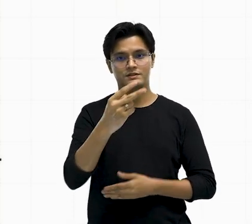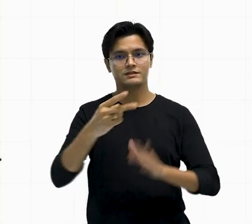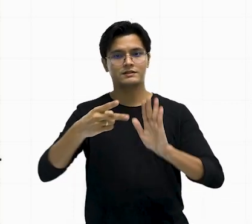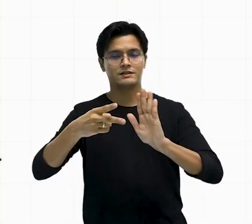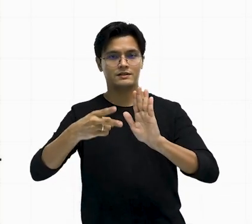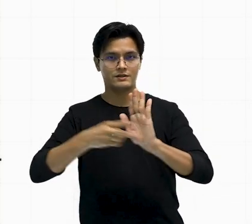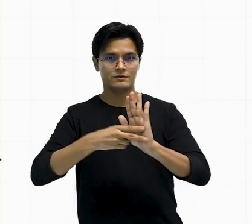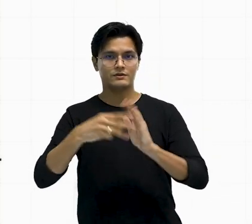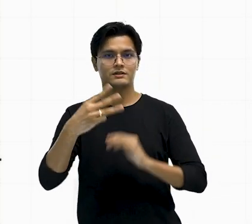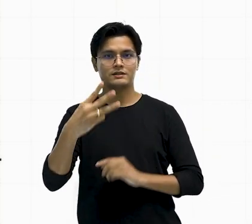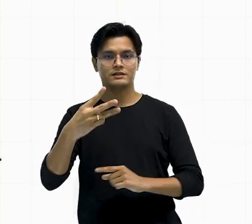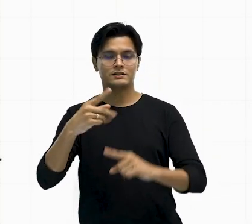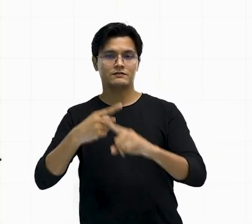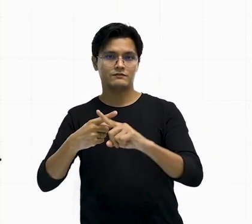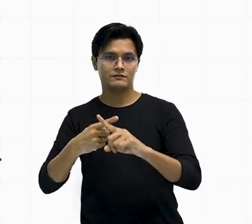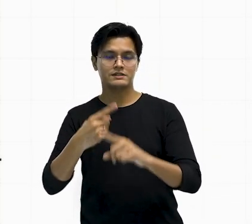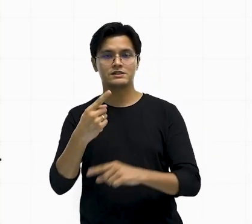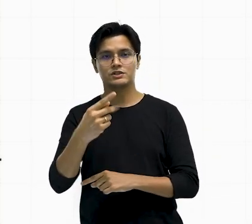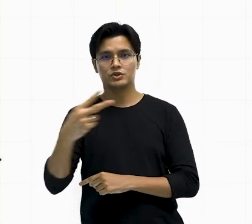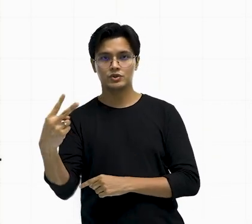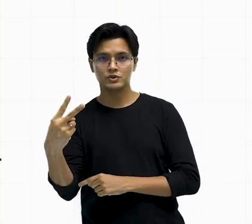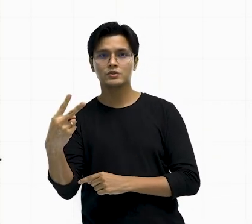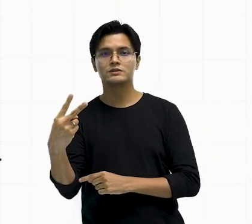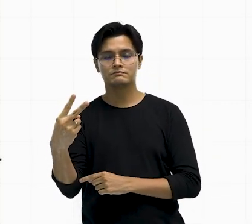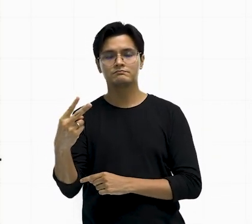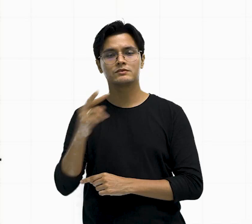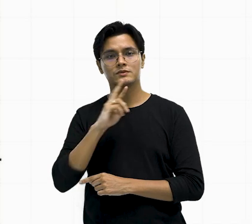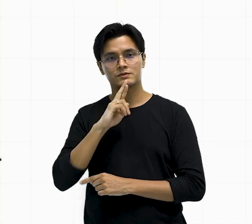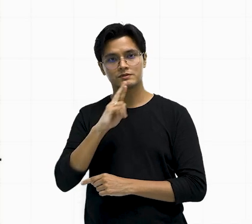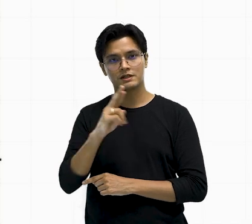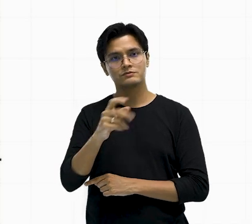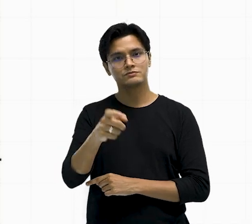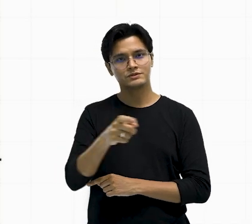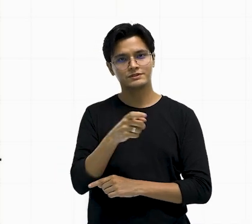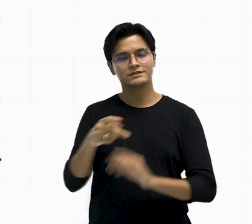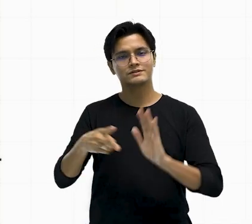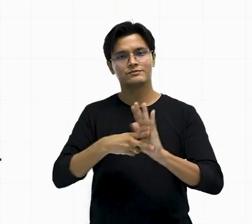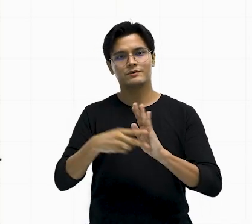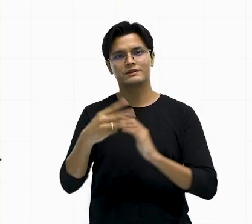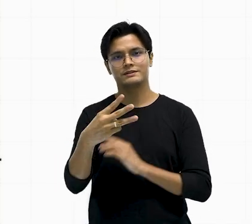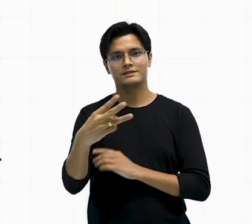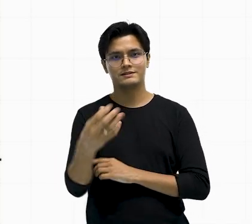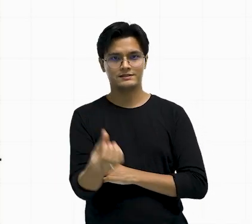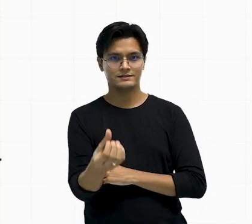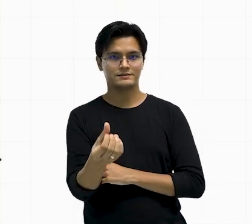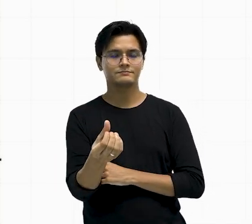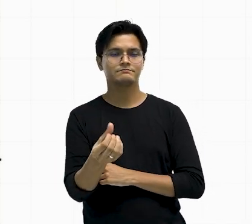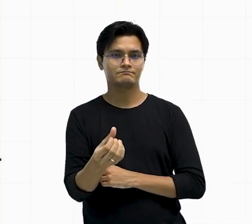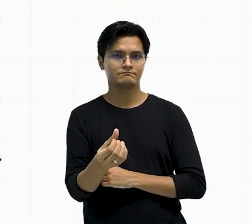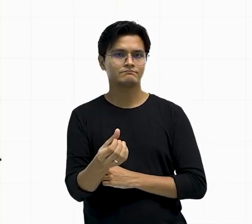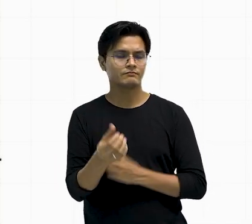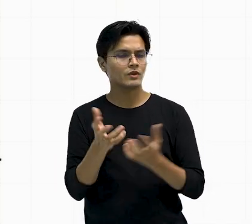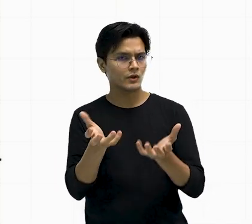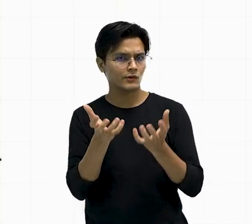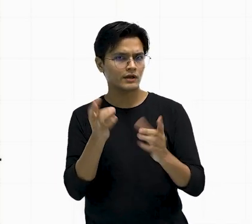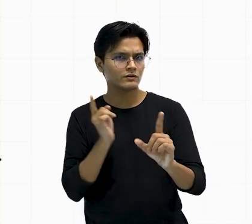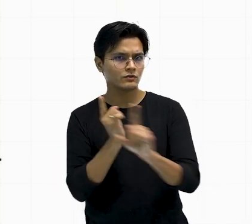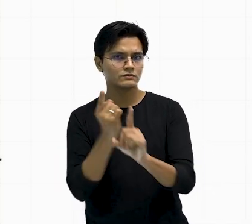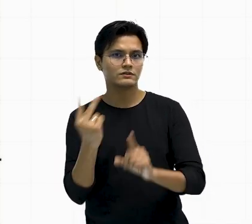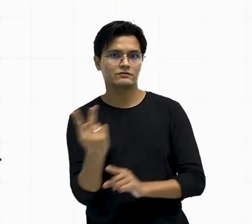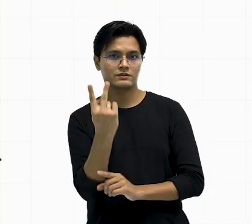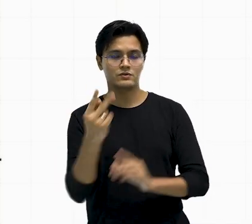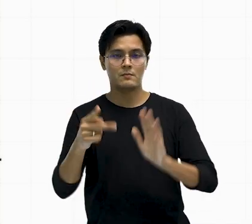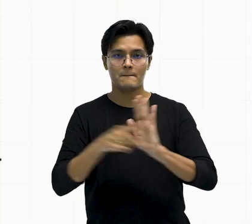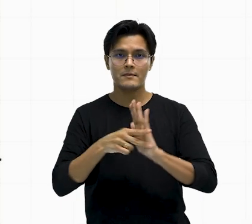é igual a 3 vezes 12, cujo resultado é igual a 36. Como eu quero encontrar o valor do